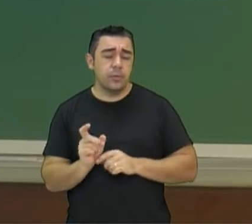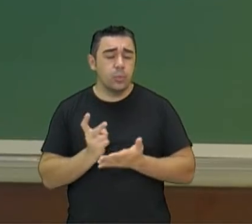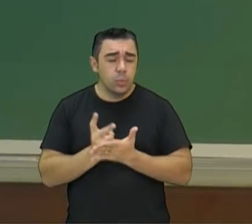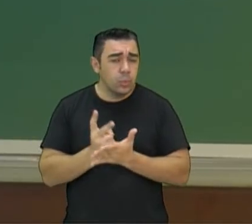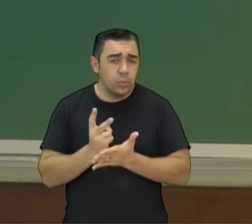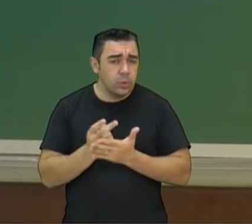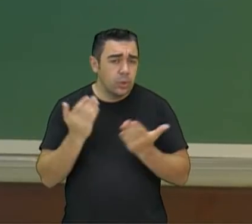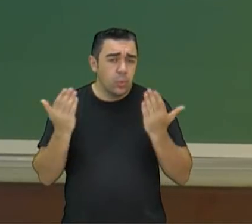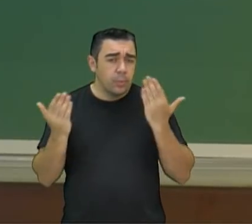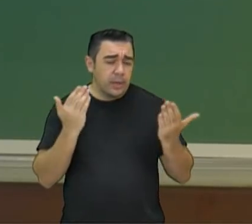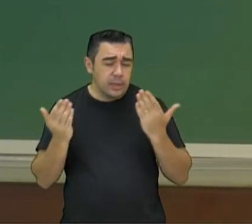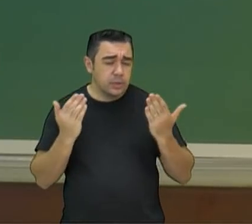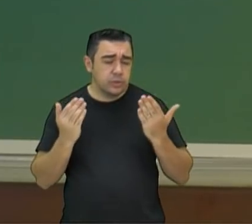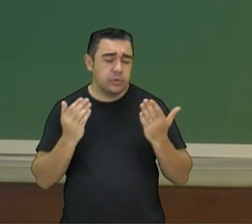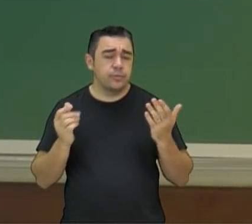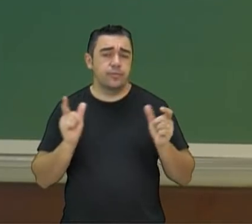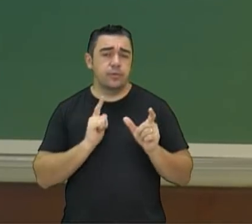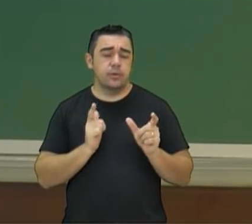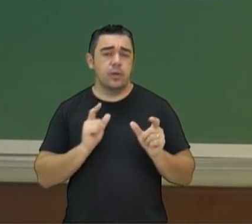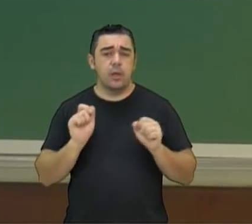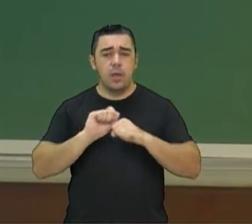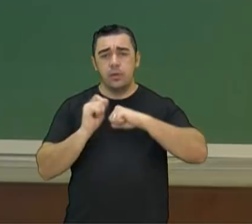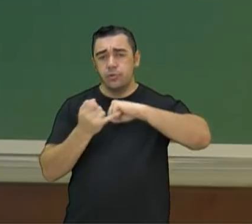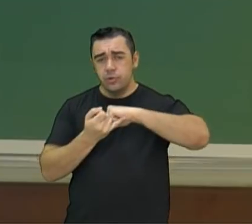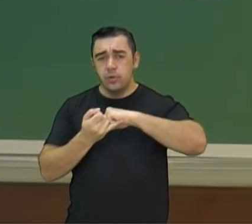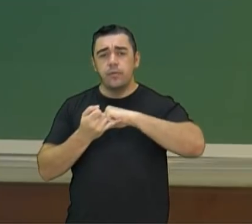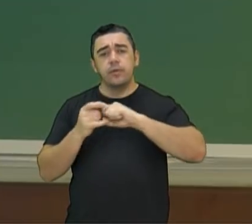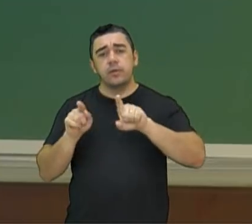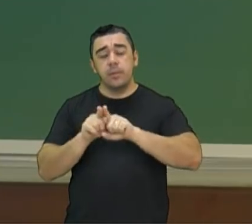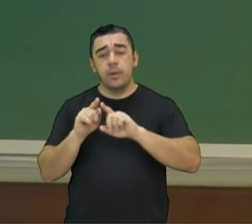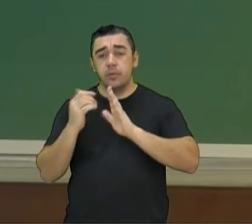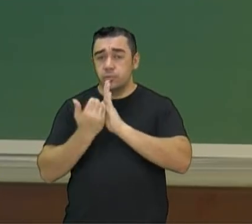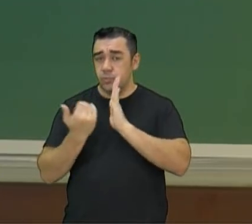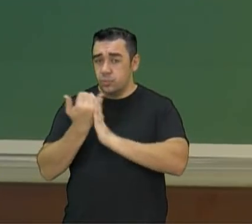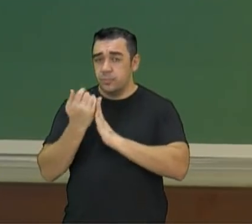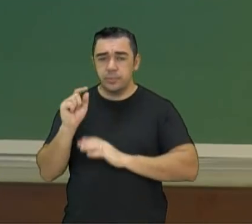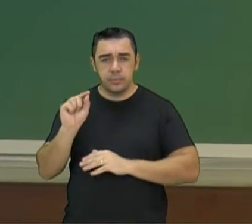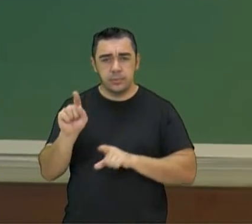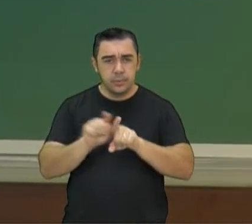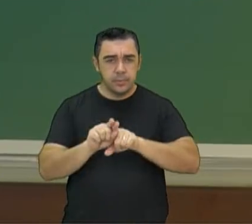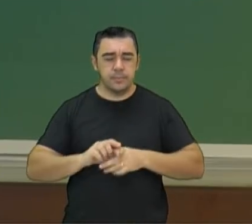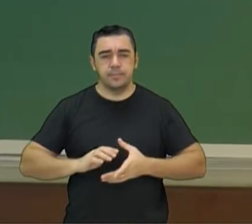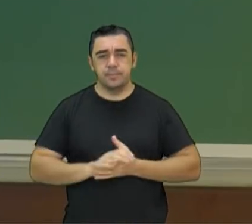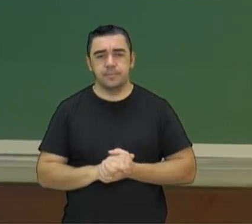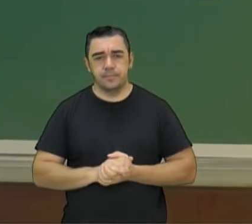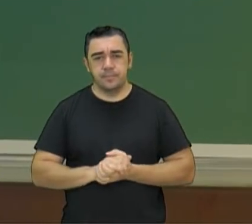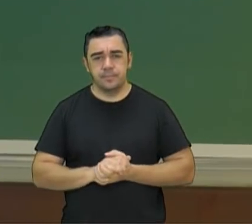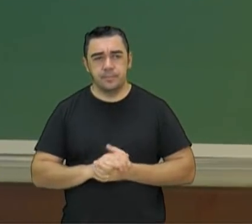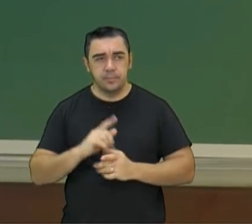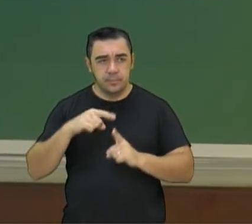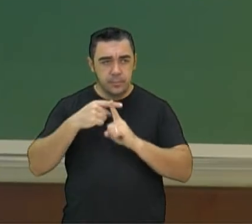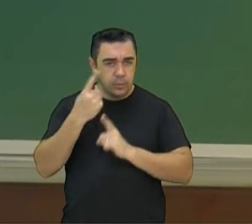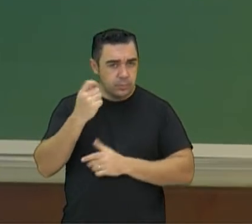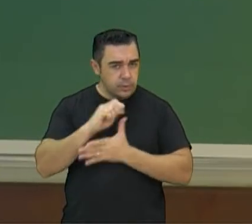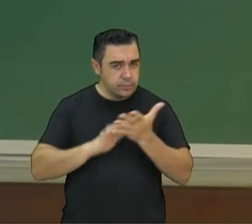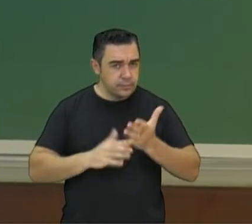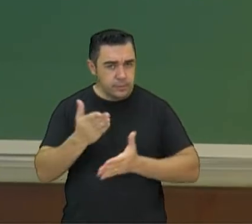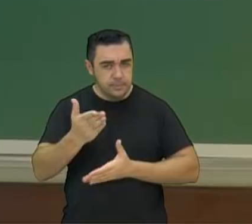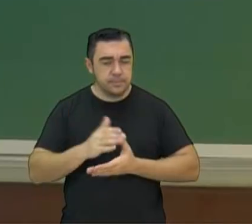de comparativo entre os adjetivos e o grau superlativo também, ok? Então, vamos para mais um exercício aqui.